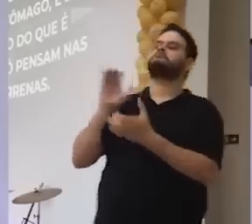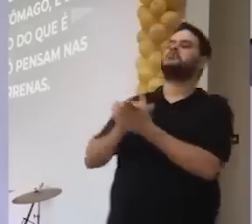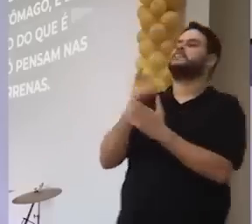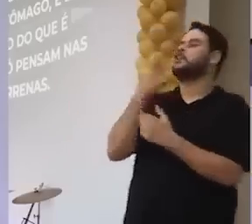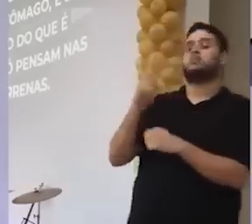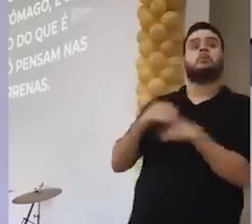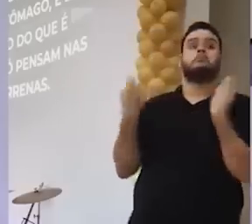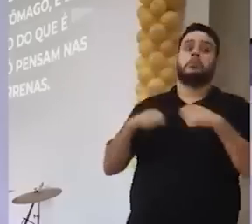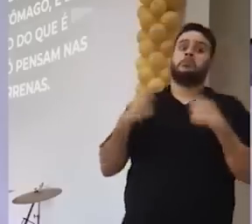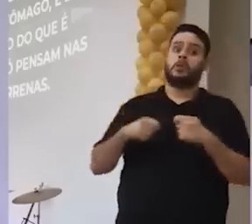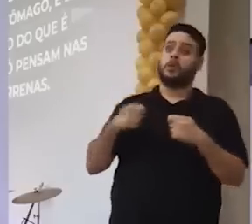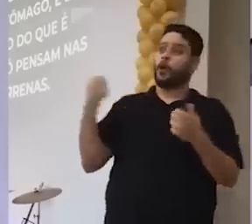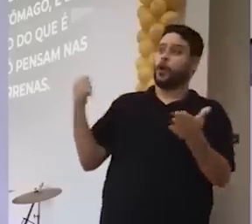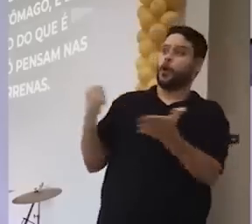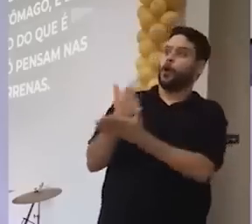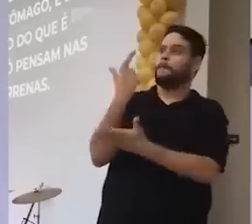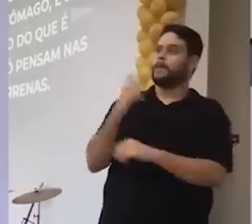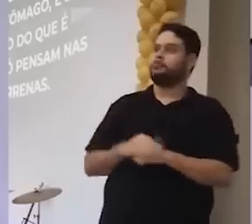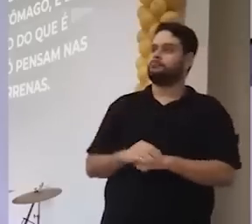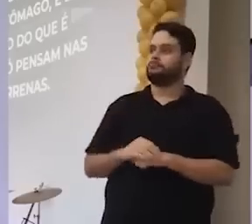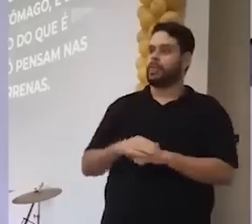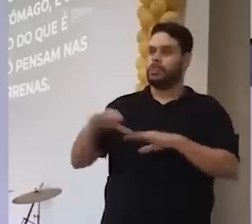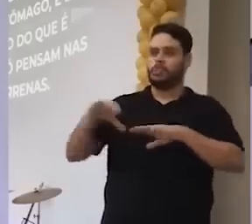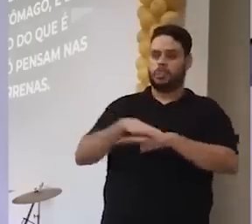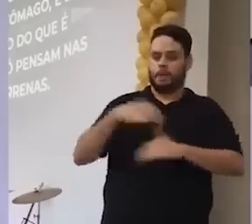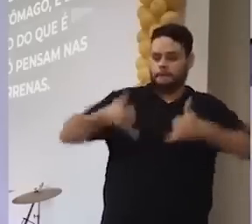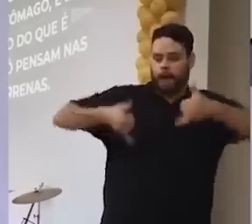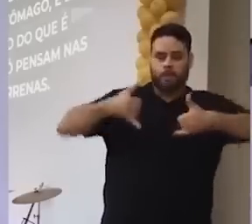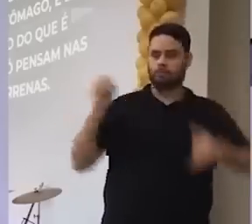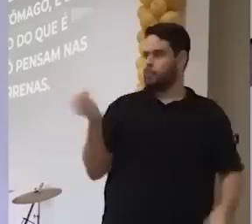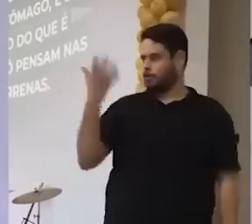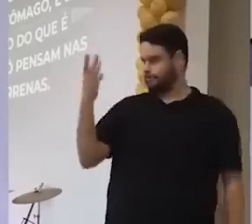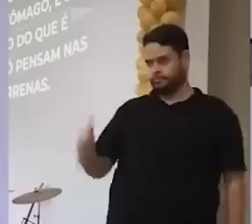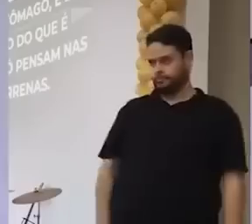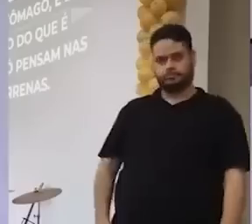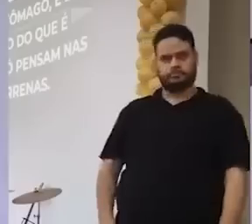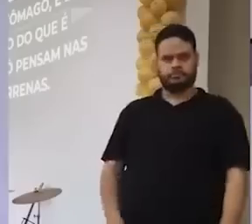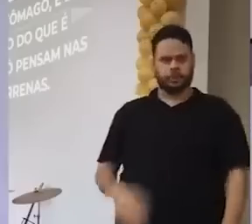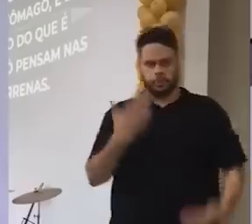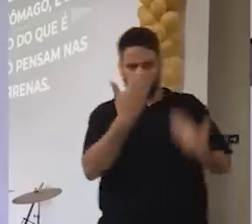sapatos novos. Bom, ninguém duvida disso, duvida? Casamento é tudo novo.